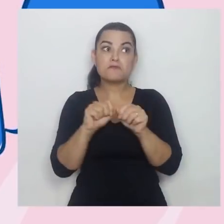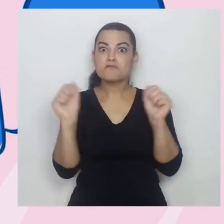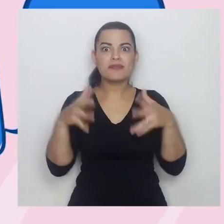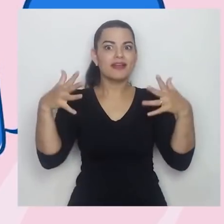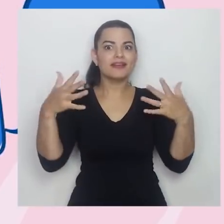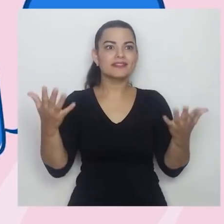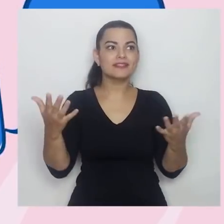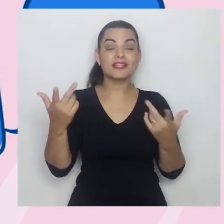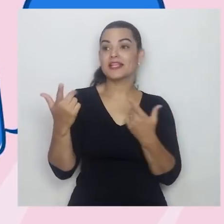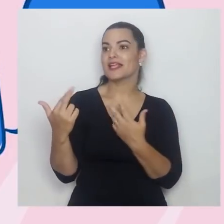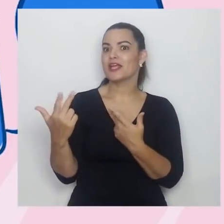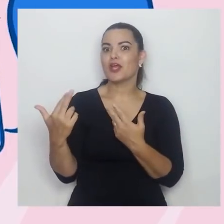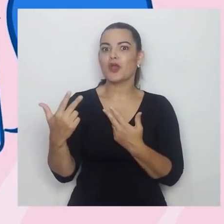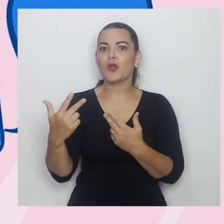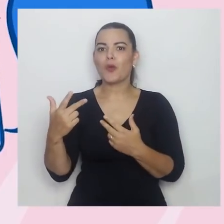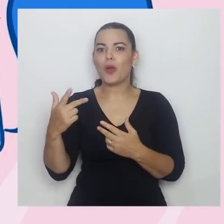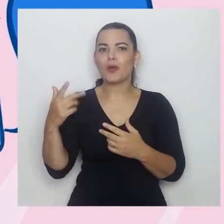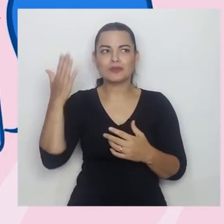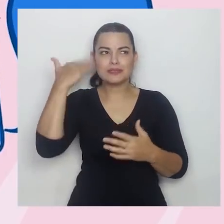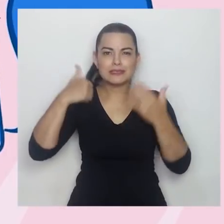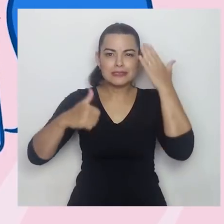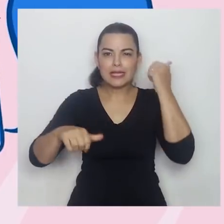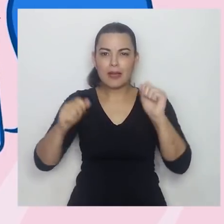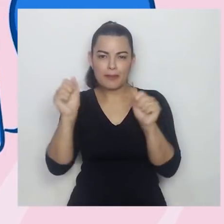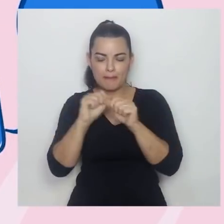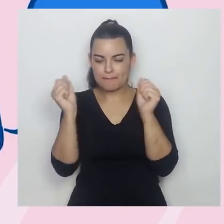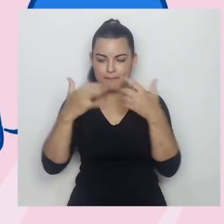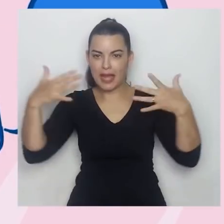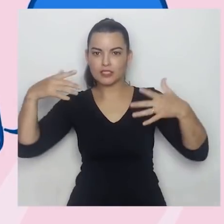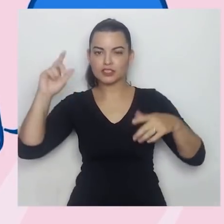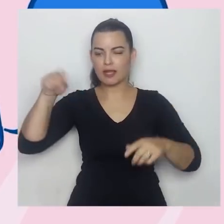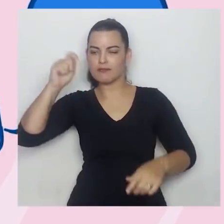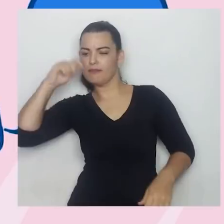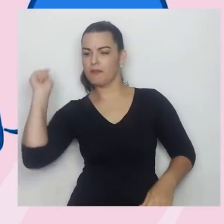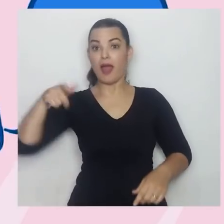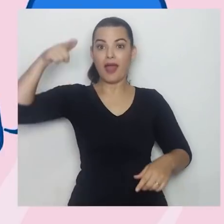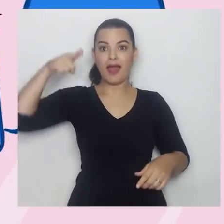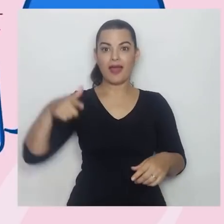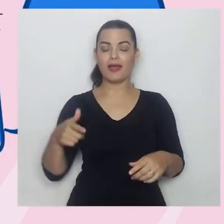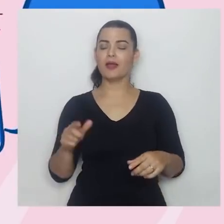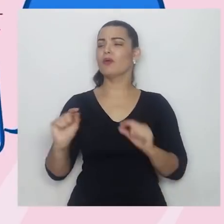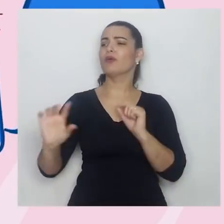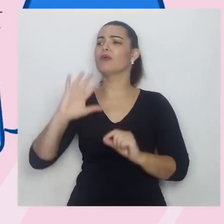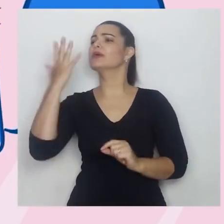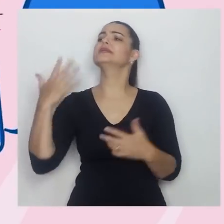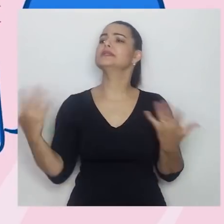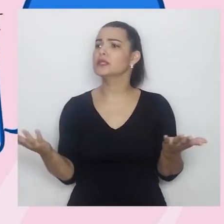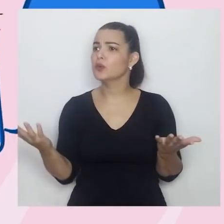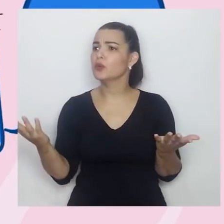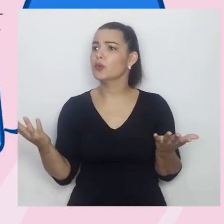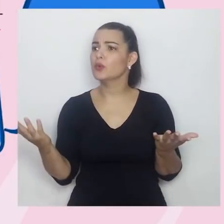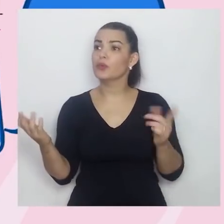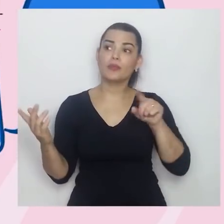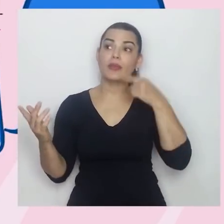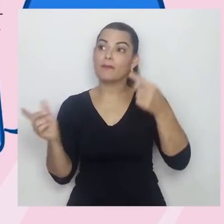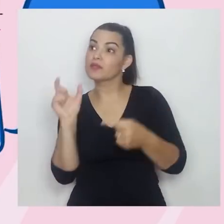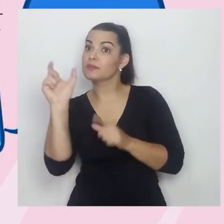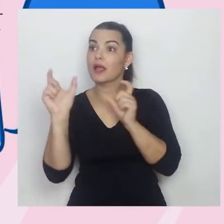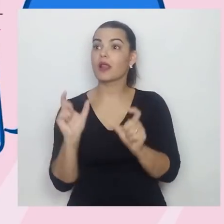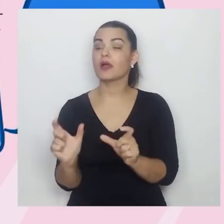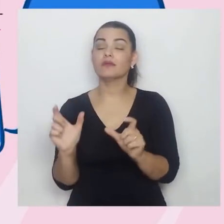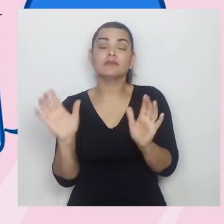e sem salabim! O que aconteceu depois que você falou essas palavras? Não. Nada demais. Eles só